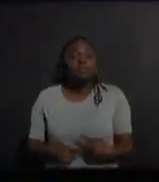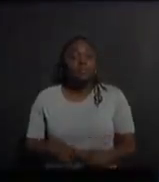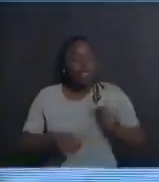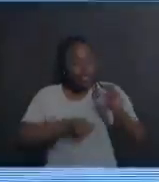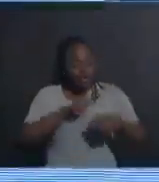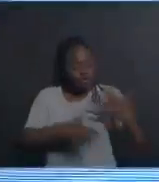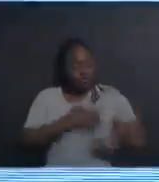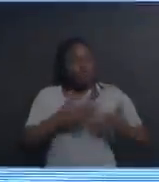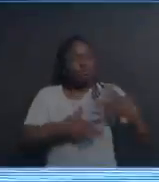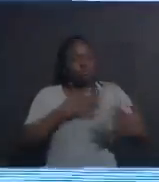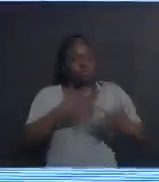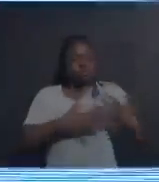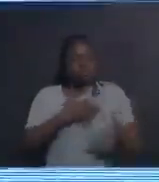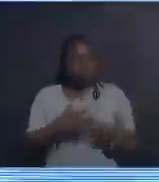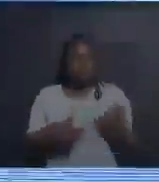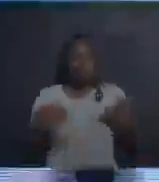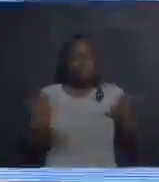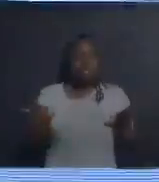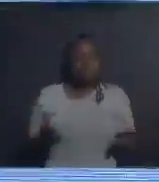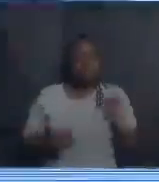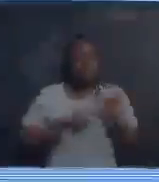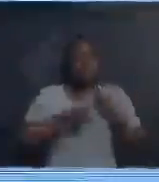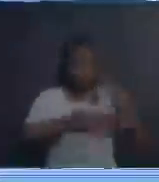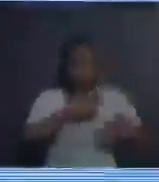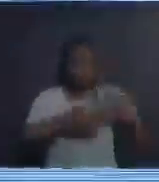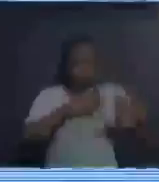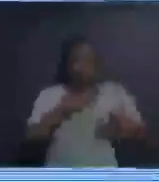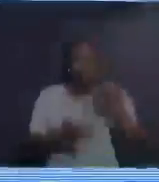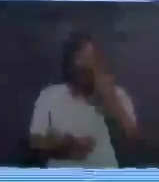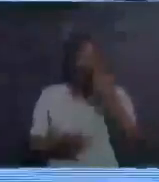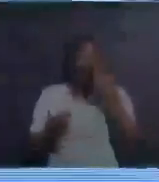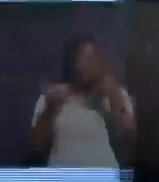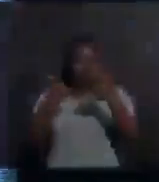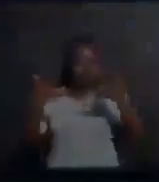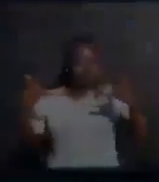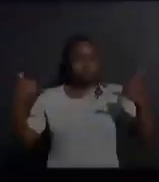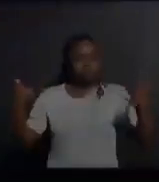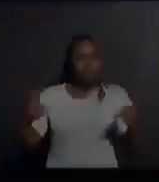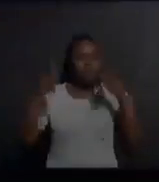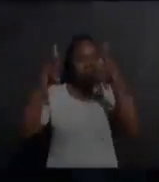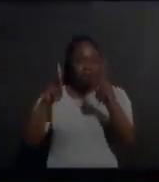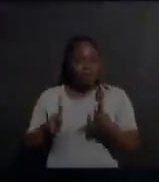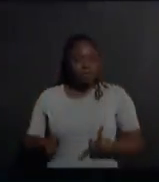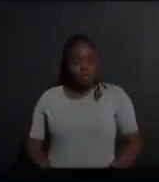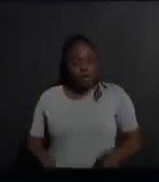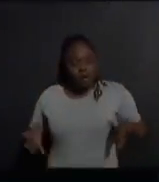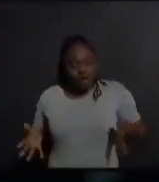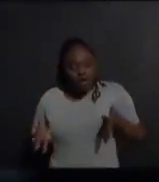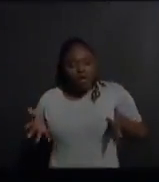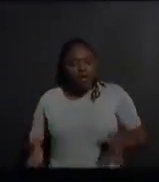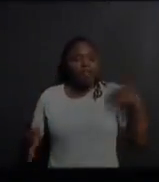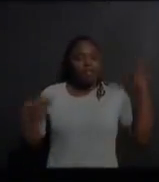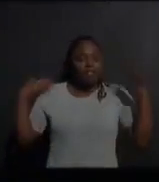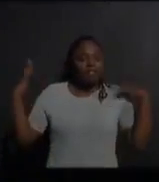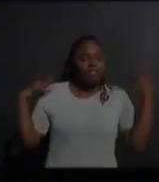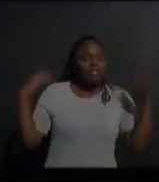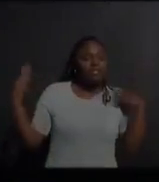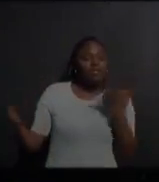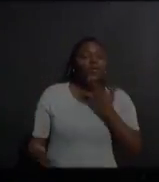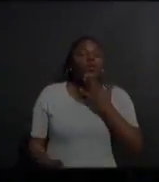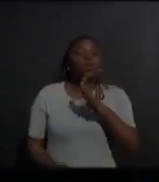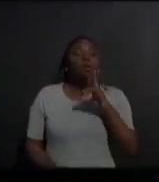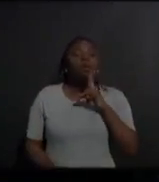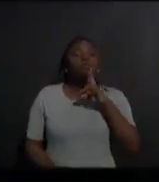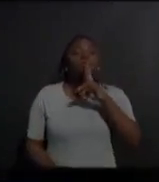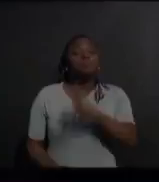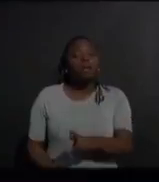um avivamento. Então, um avivamento é uma eletricidade, é colocar a pessoa empolgada com alguma coisa. Qual é o fruto